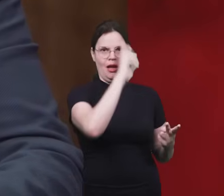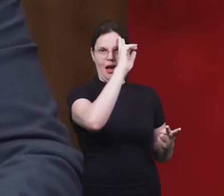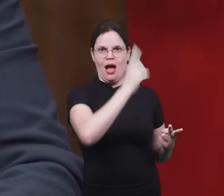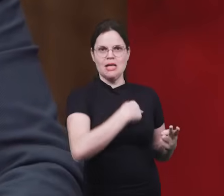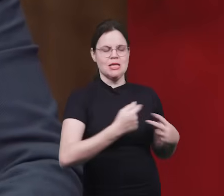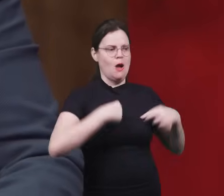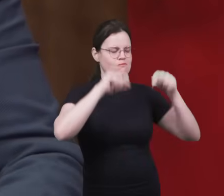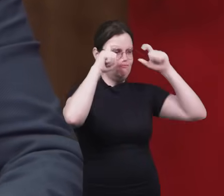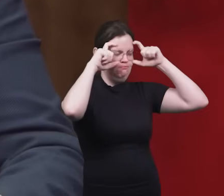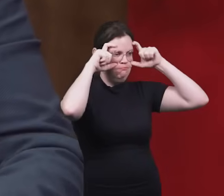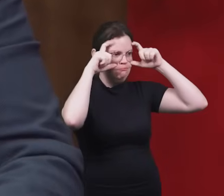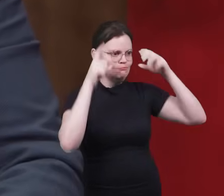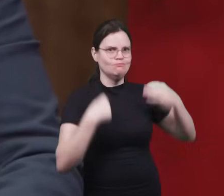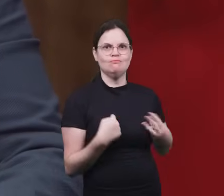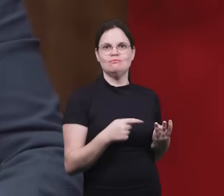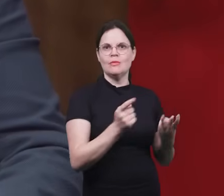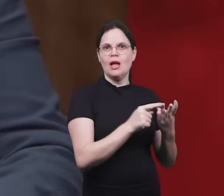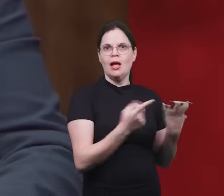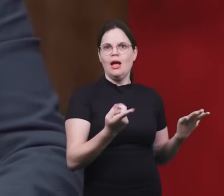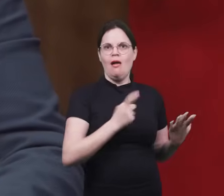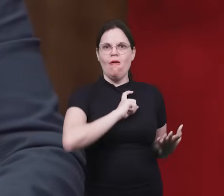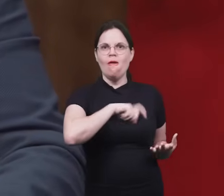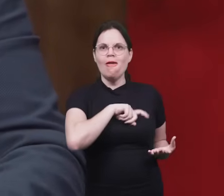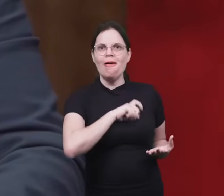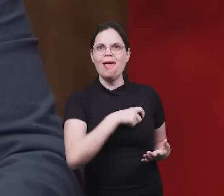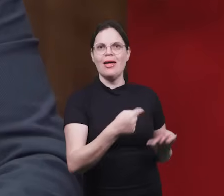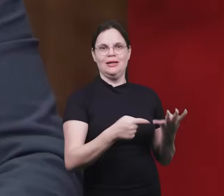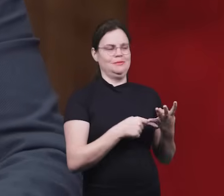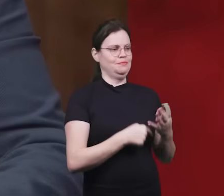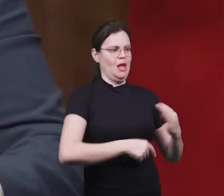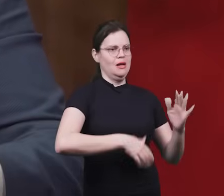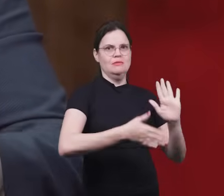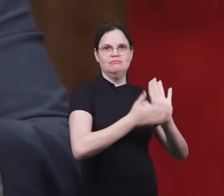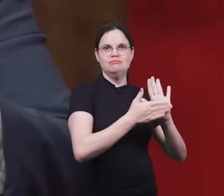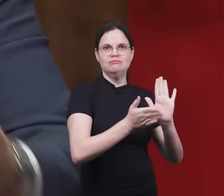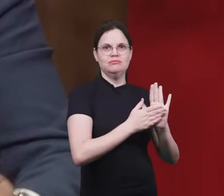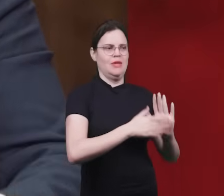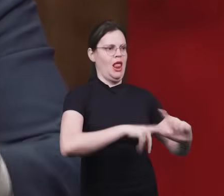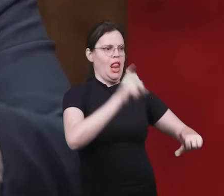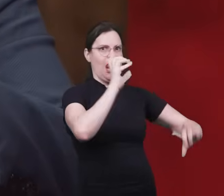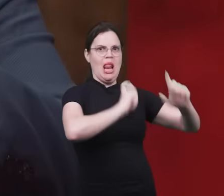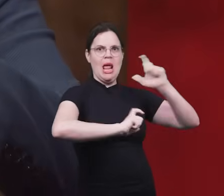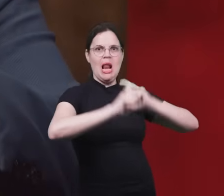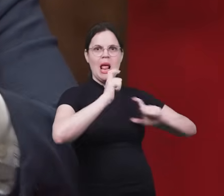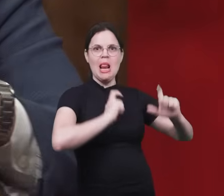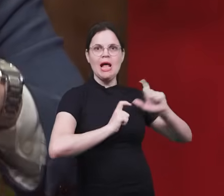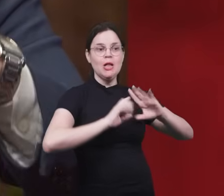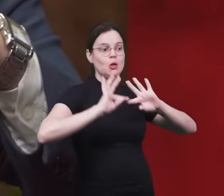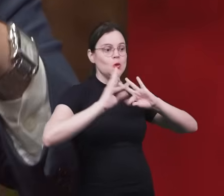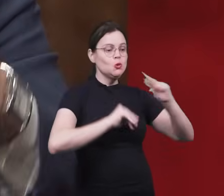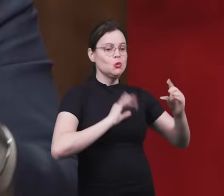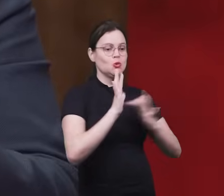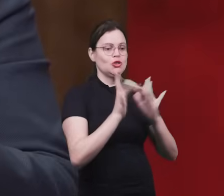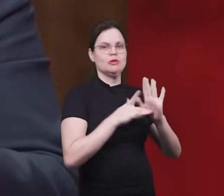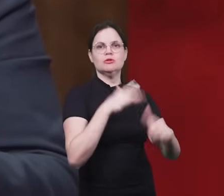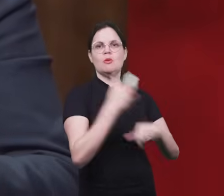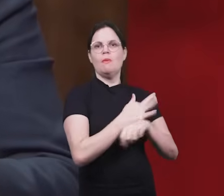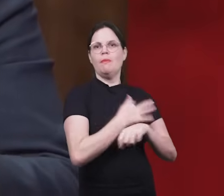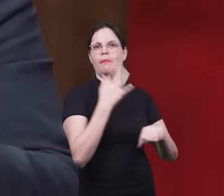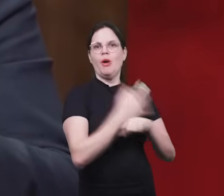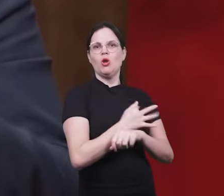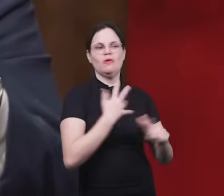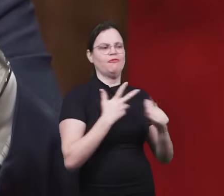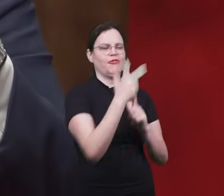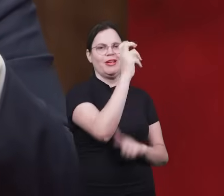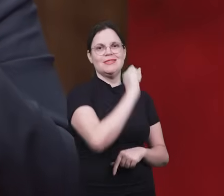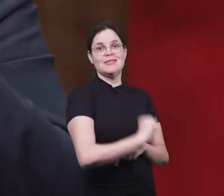concupiscência dos olhos, o pecado, ele venceu as propostas, ele venceu o escárnio, ele venceu o mundo, ele venceu tudo. Aleluia. Ou